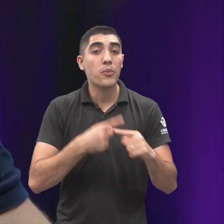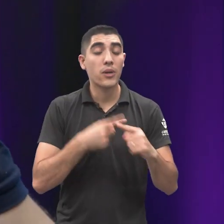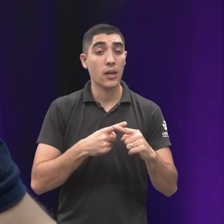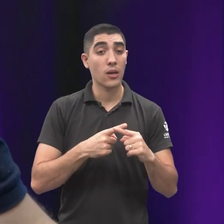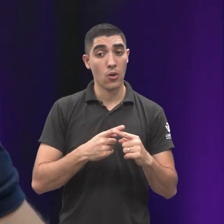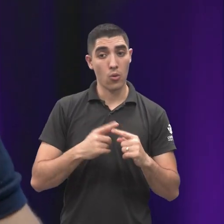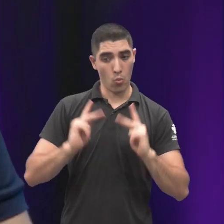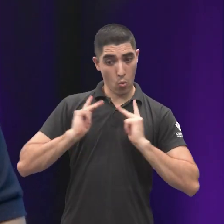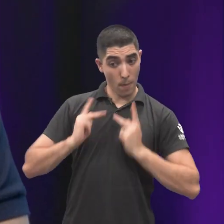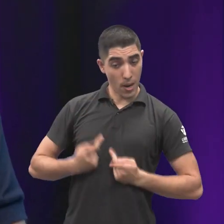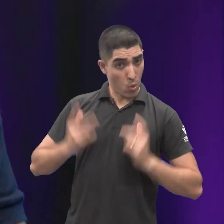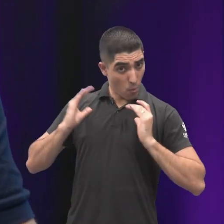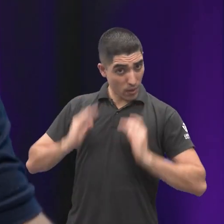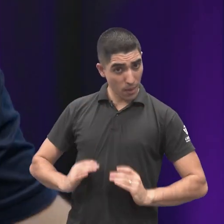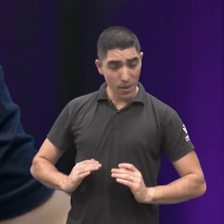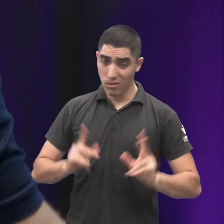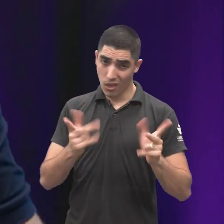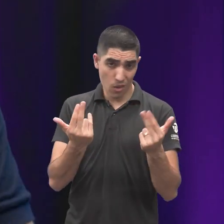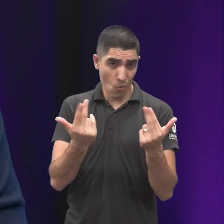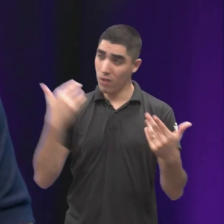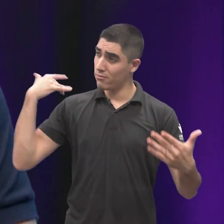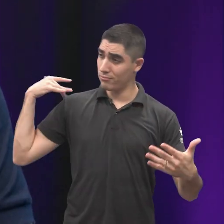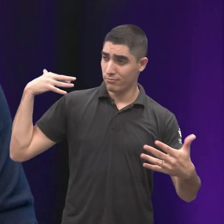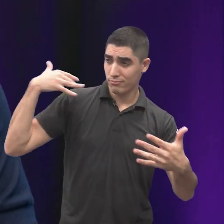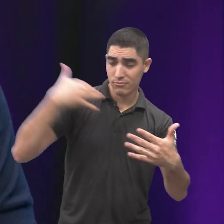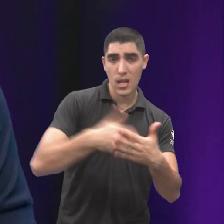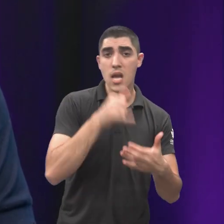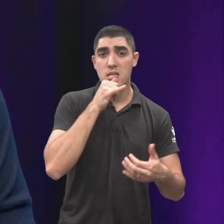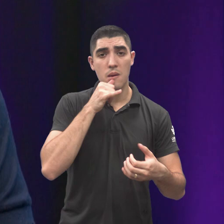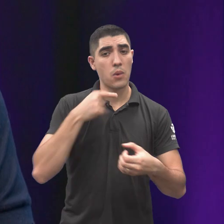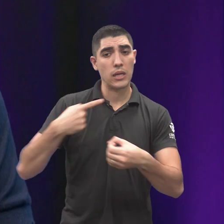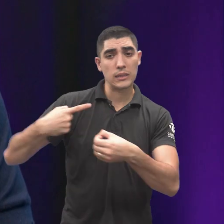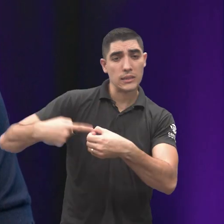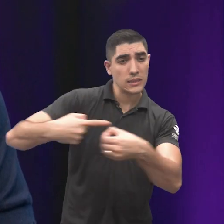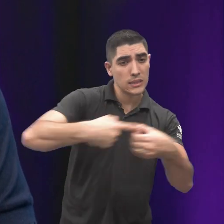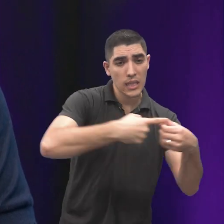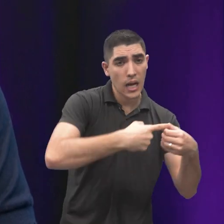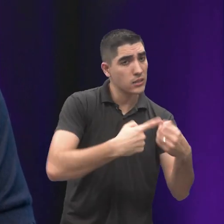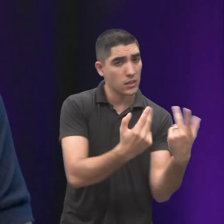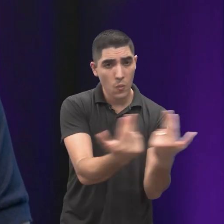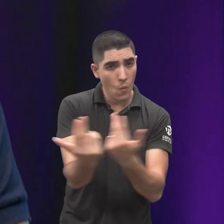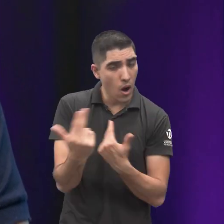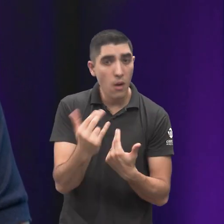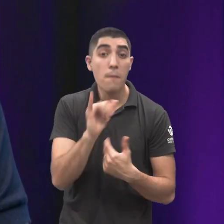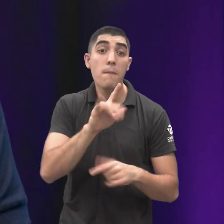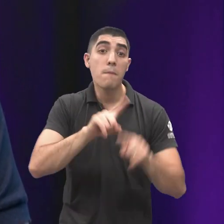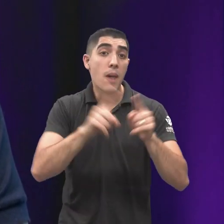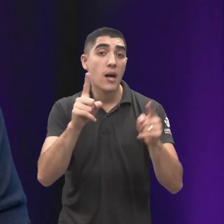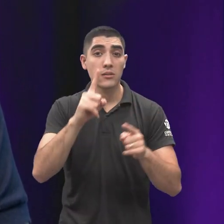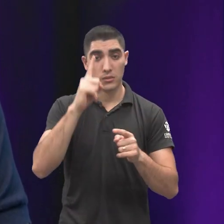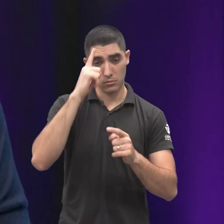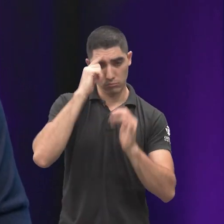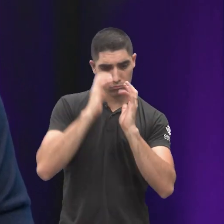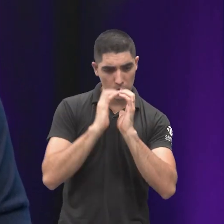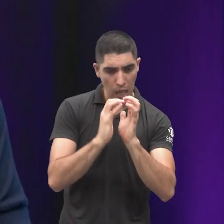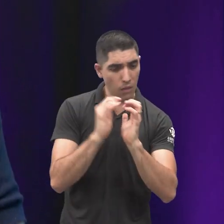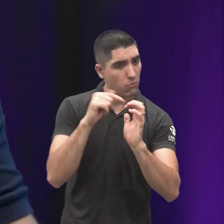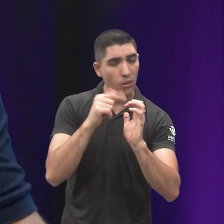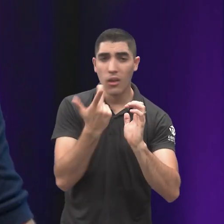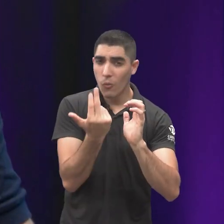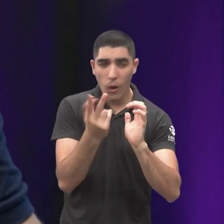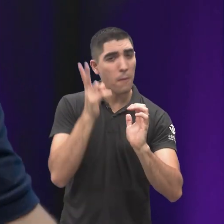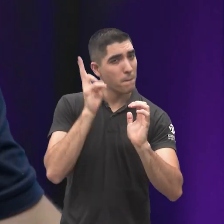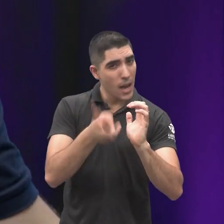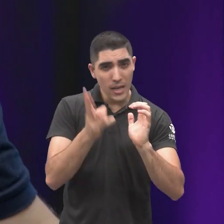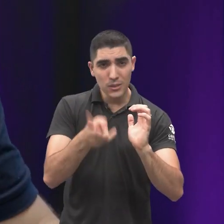porque o comportamento humano ele é o mesmo desde sempre. A gente tem as mesmas necessidades, o funcionamento do cérebro, da dopamina é o mesmo